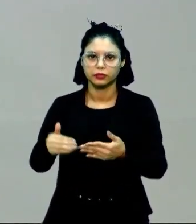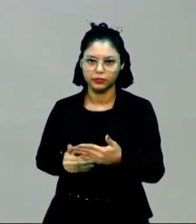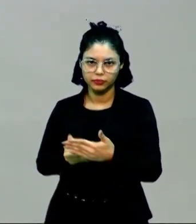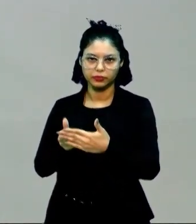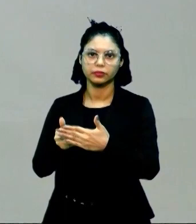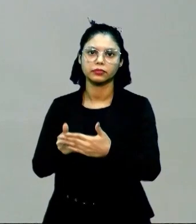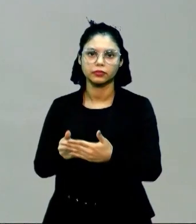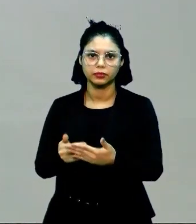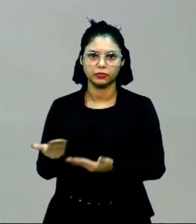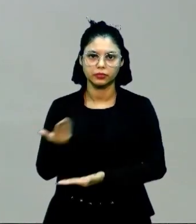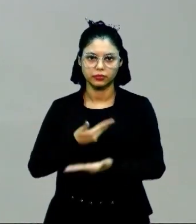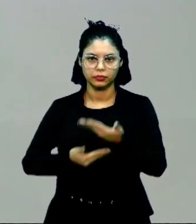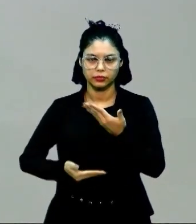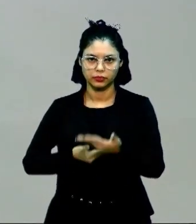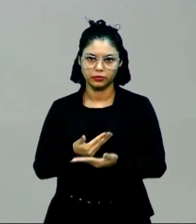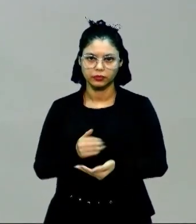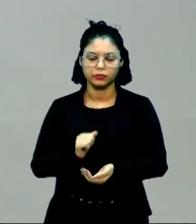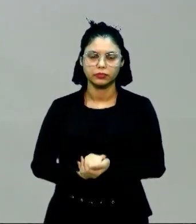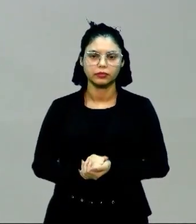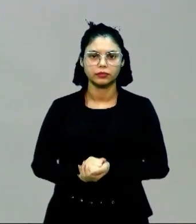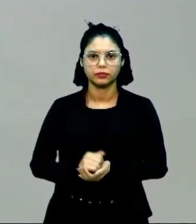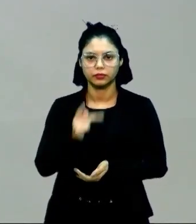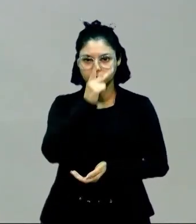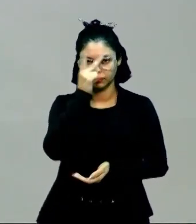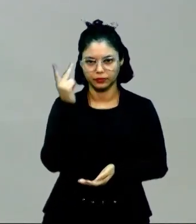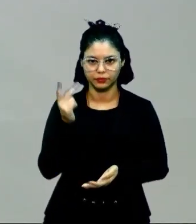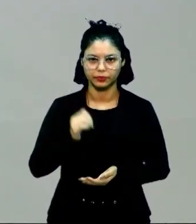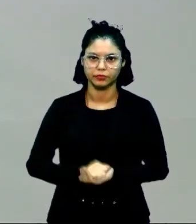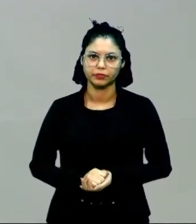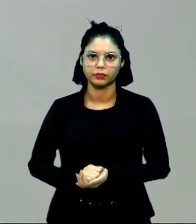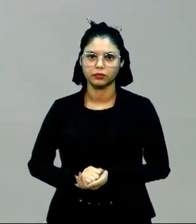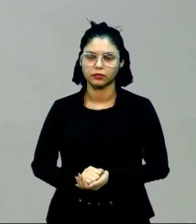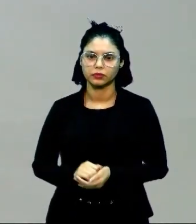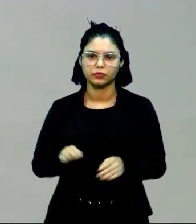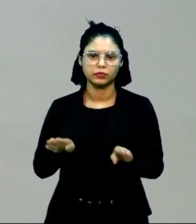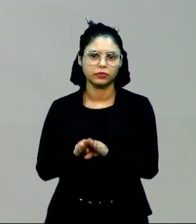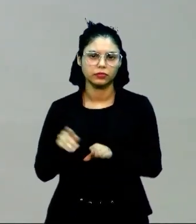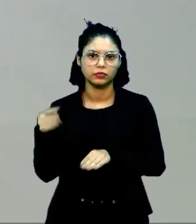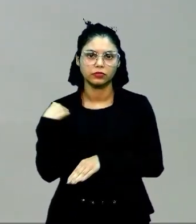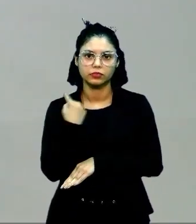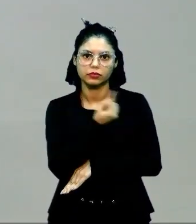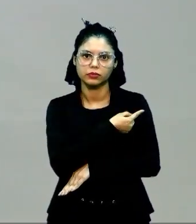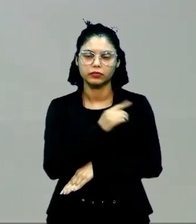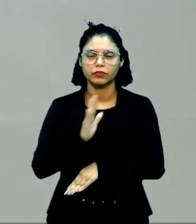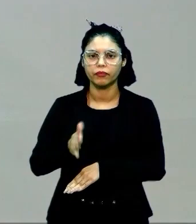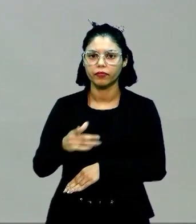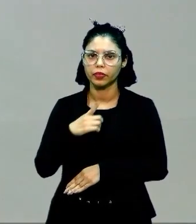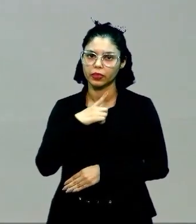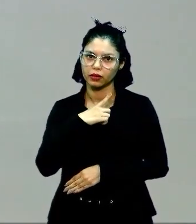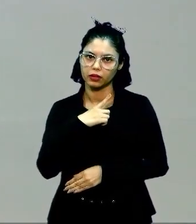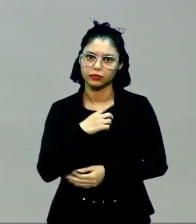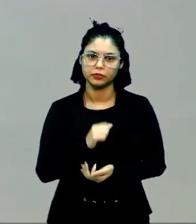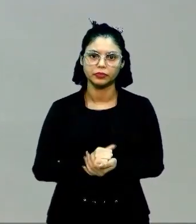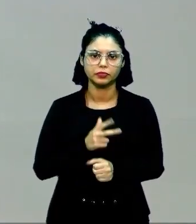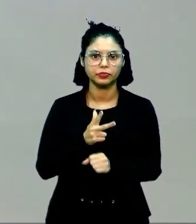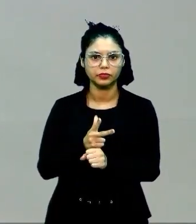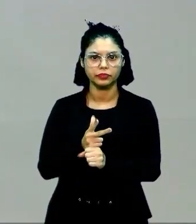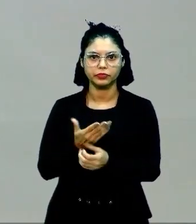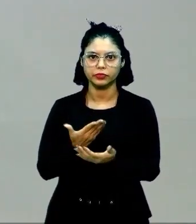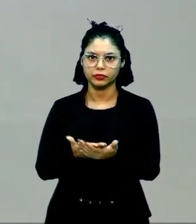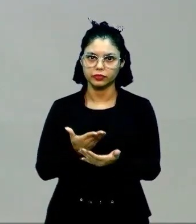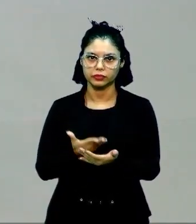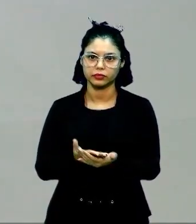na convivência dos indivíduos em sociedade. Nós já tivemos uma videoaula anterior e eu acho que